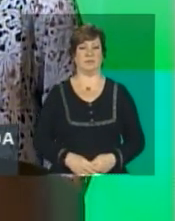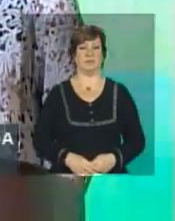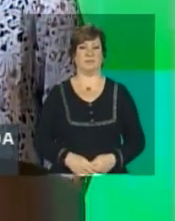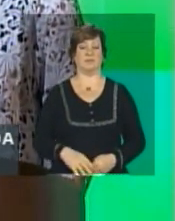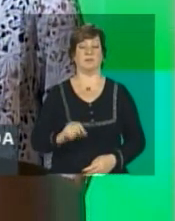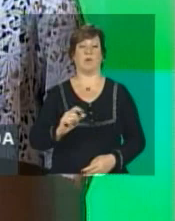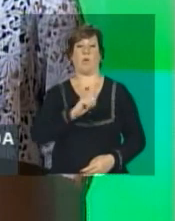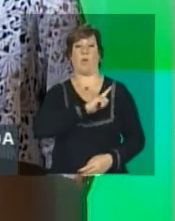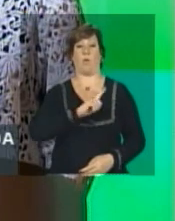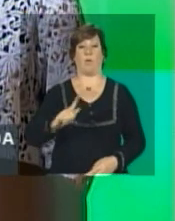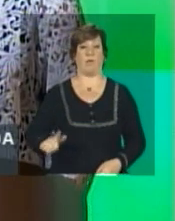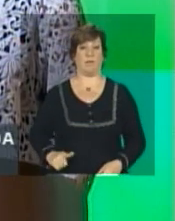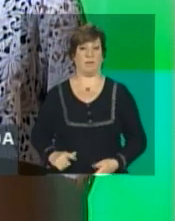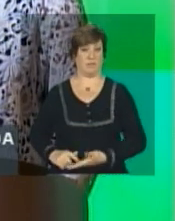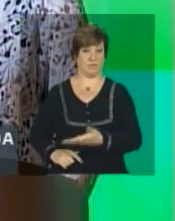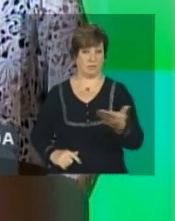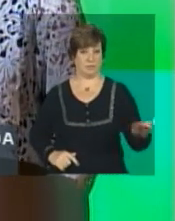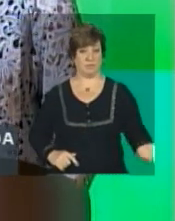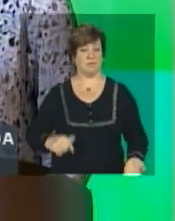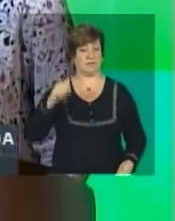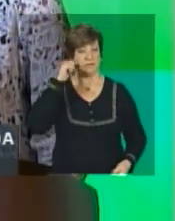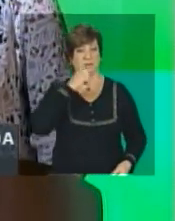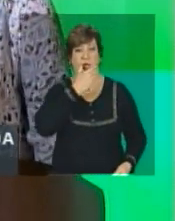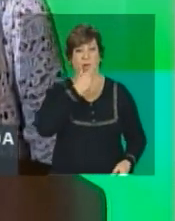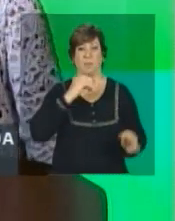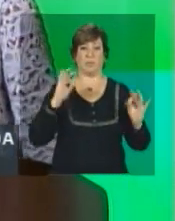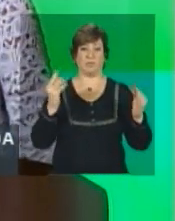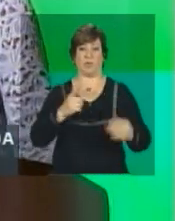Senhores governadores, senhora governadora,